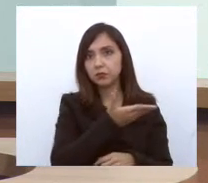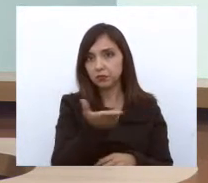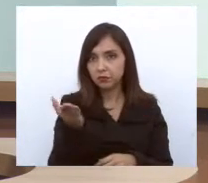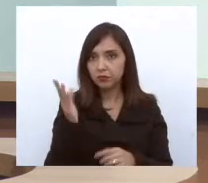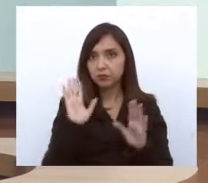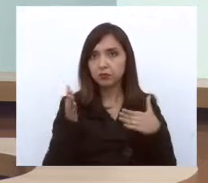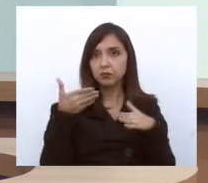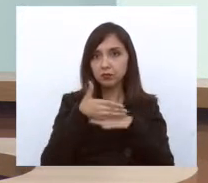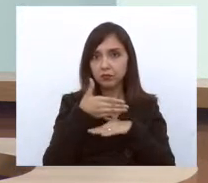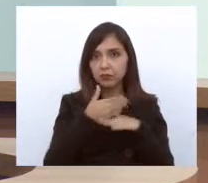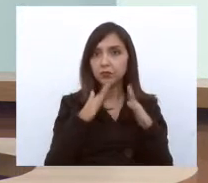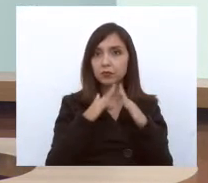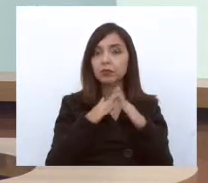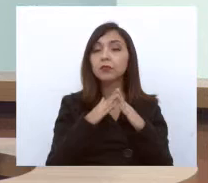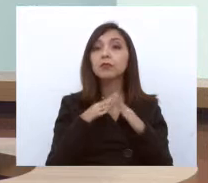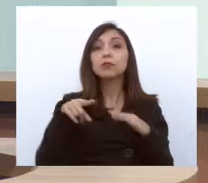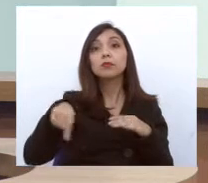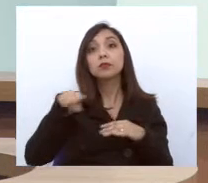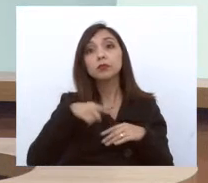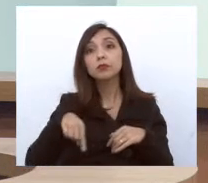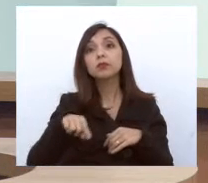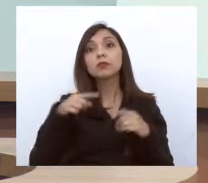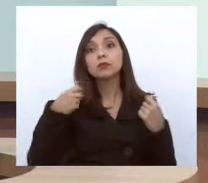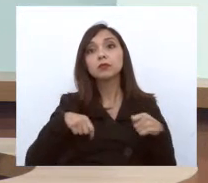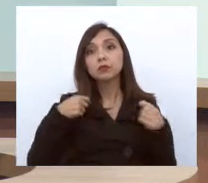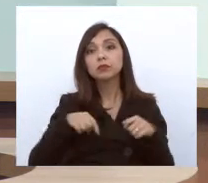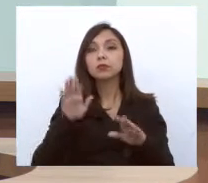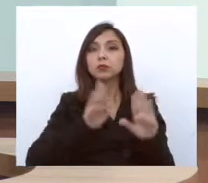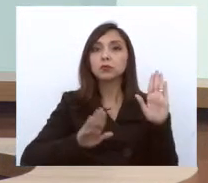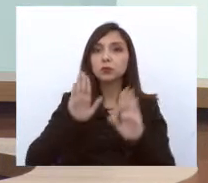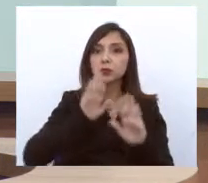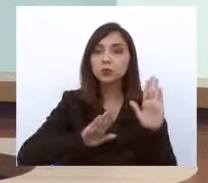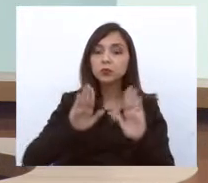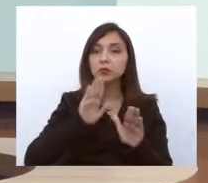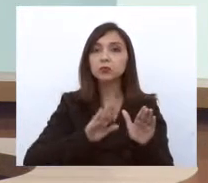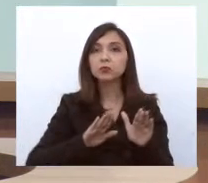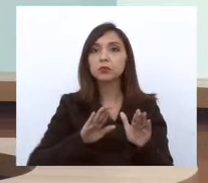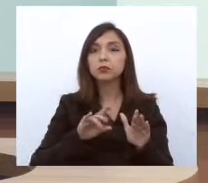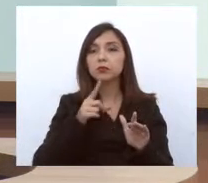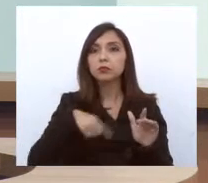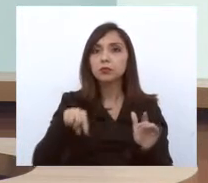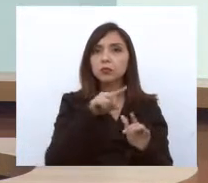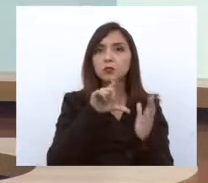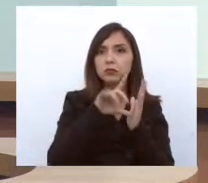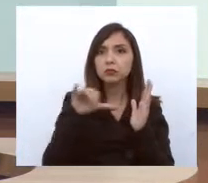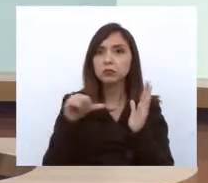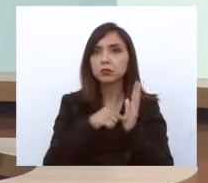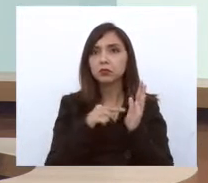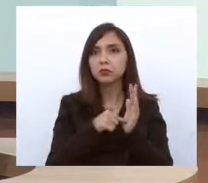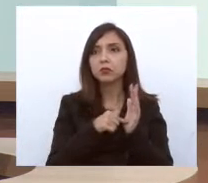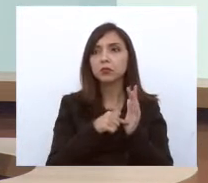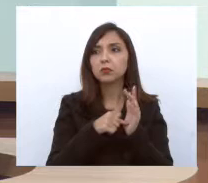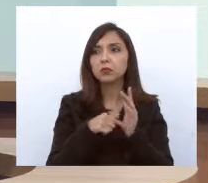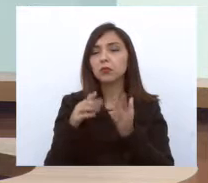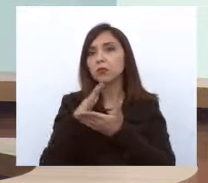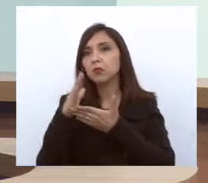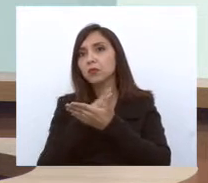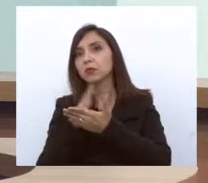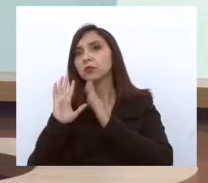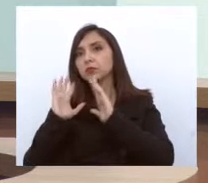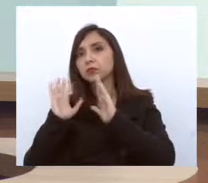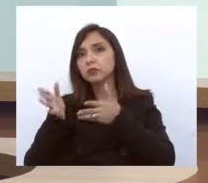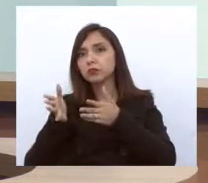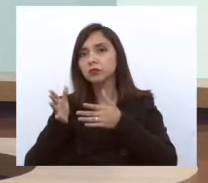por essa casa, a gente tem que tomar, às vezes, alguns cuidados para a gente não revogar leis, por exemplo, de outros colegas que já versam sobre o